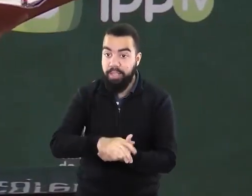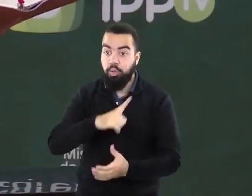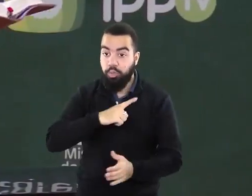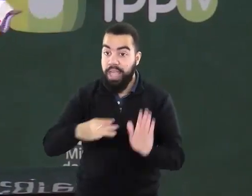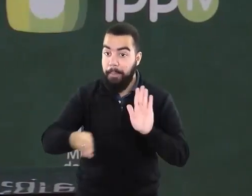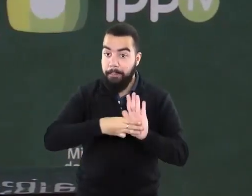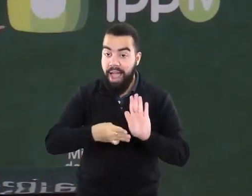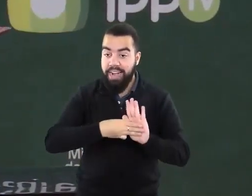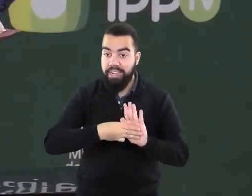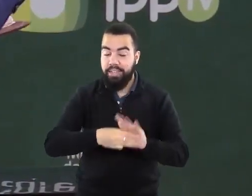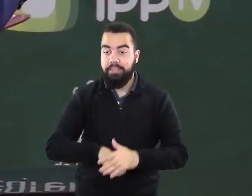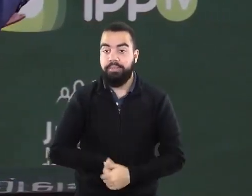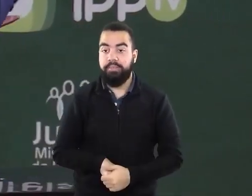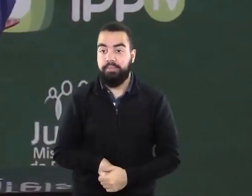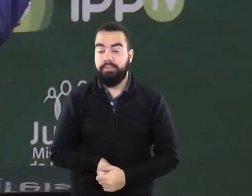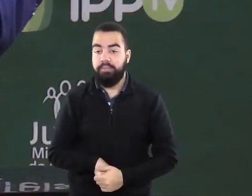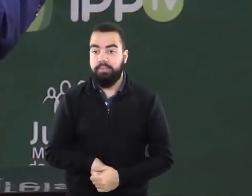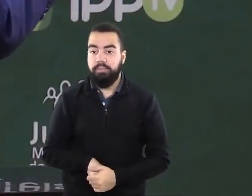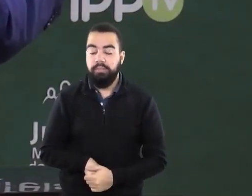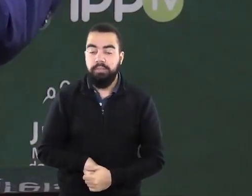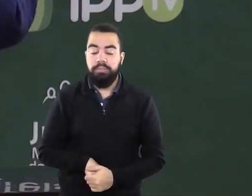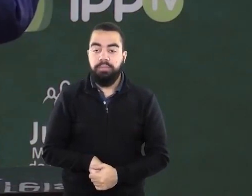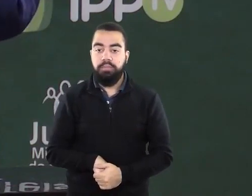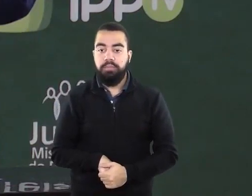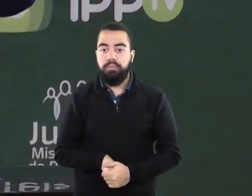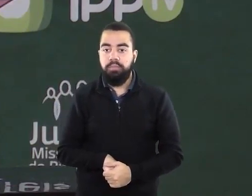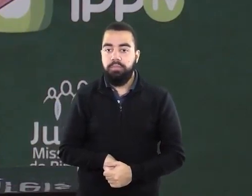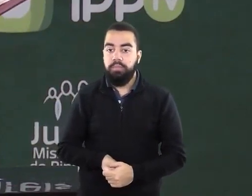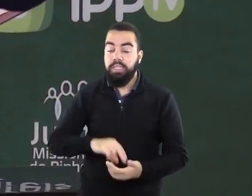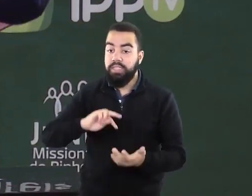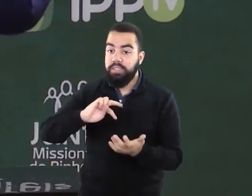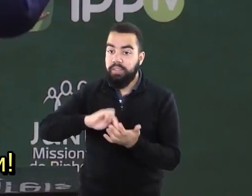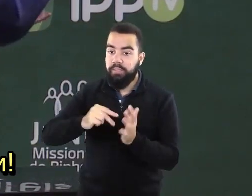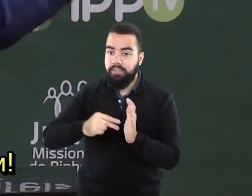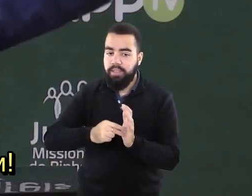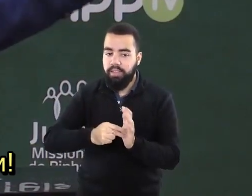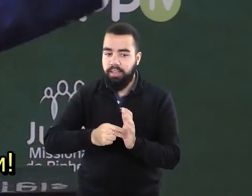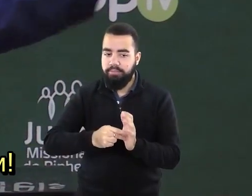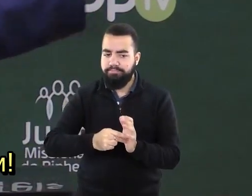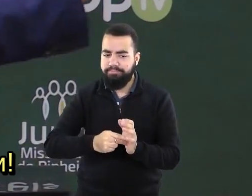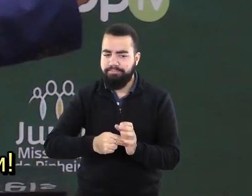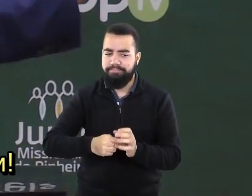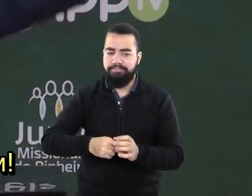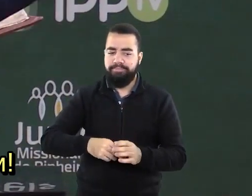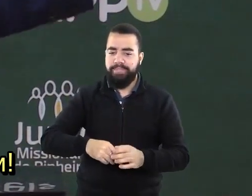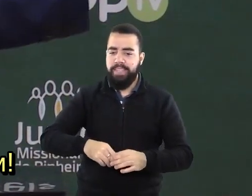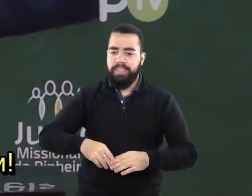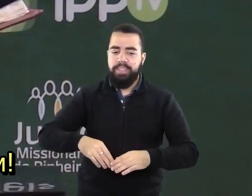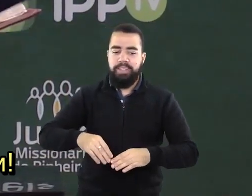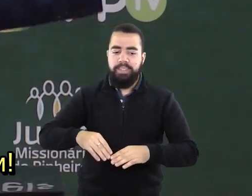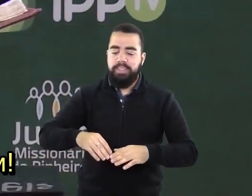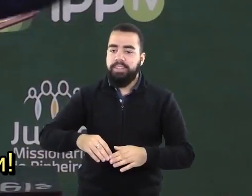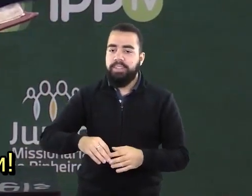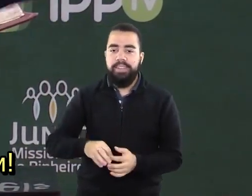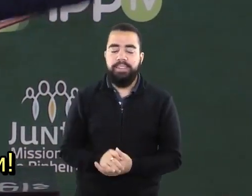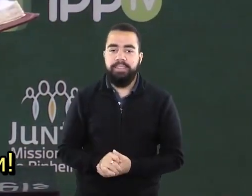mais, casamento fala de, selo fala de inviolabilidade. Não pode quebrar o lacre. Casamento